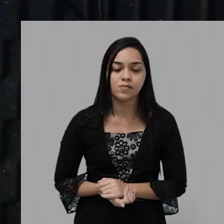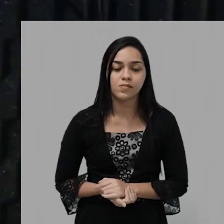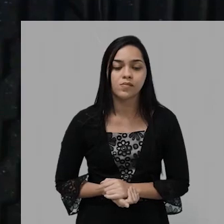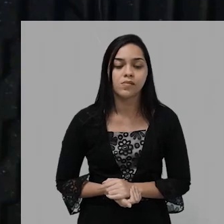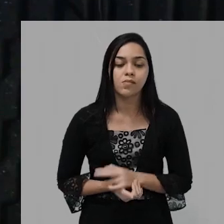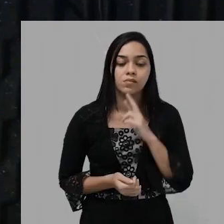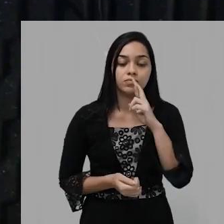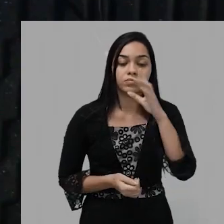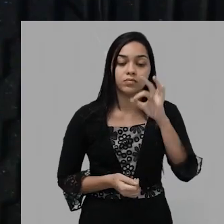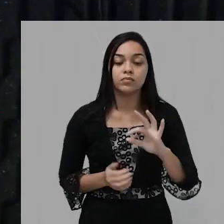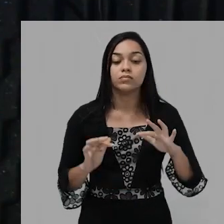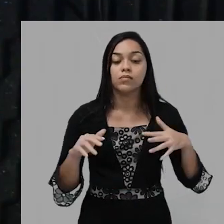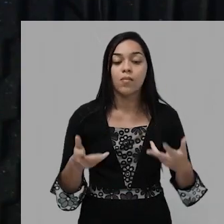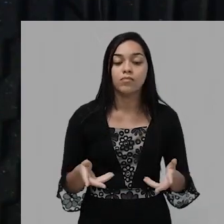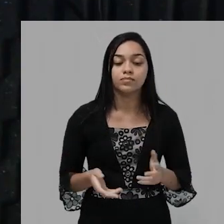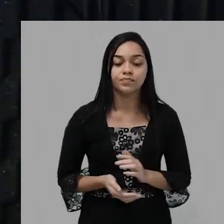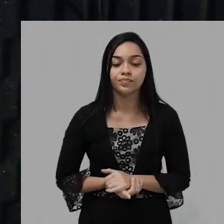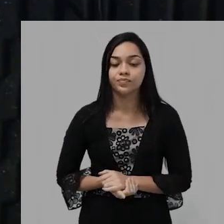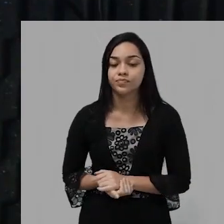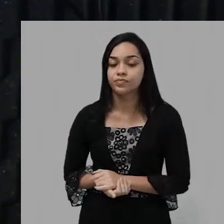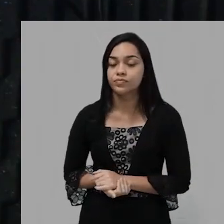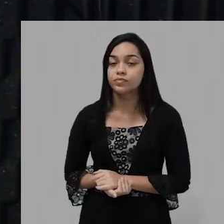aí, resposta correta, vamos ver.